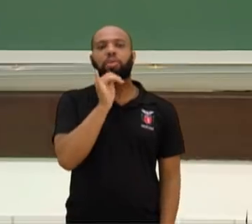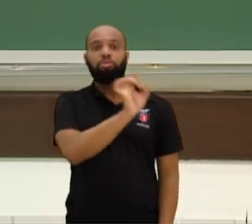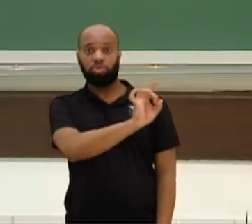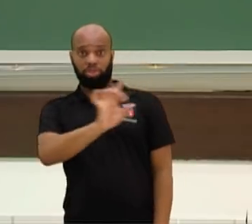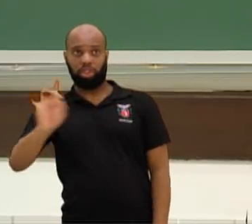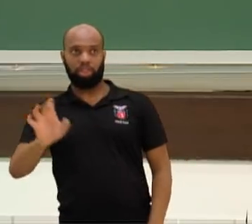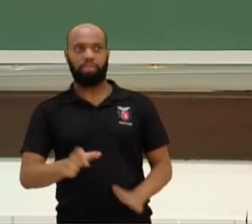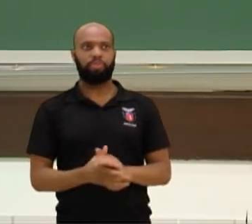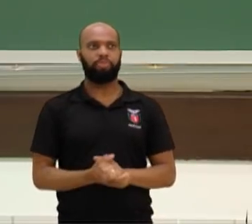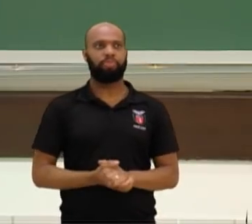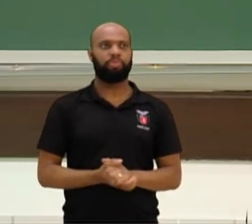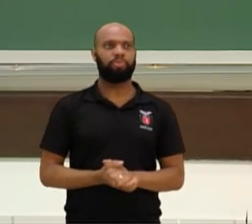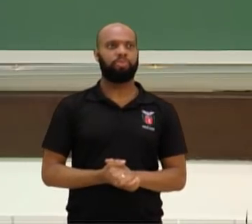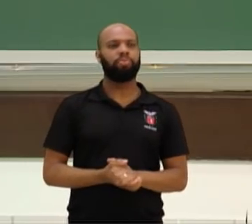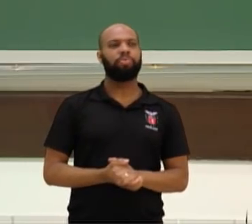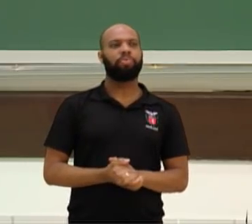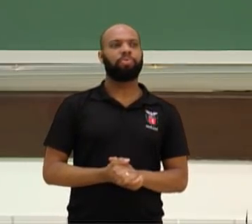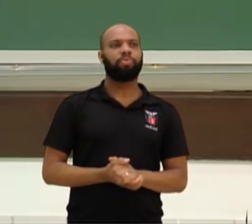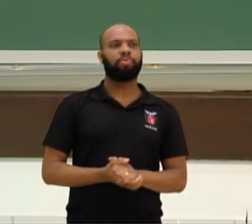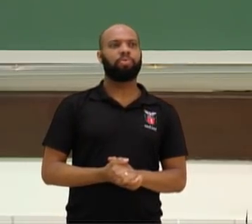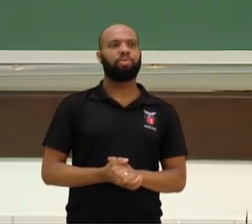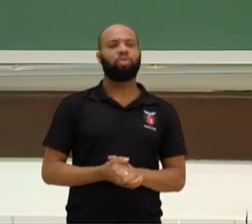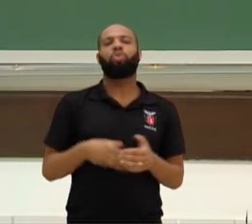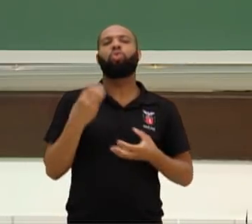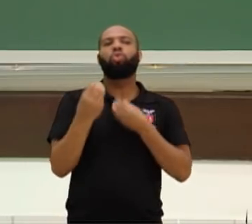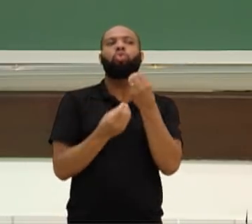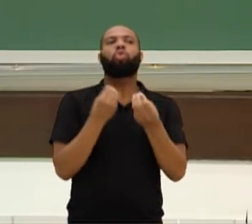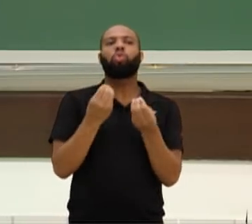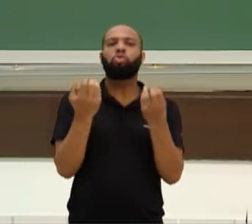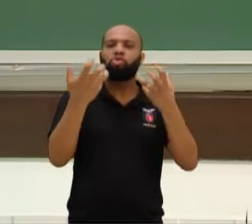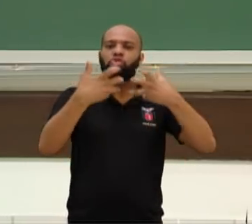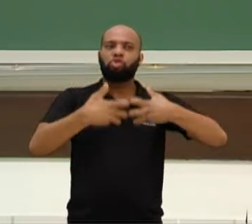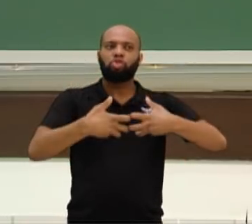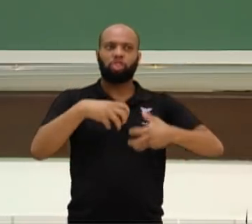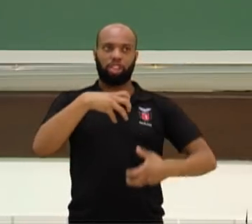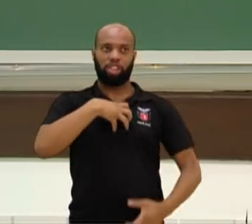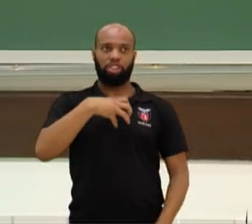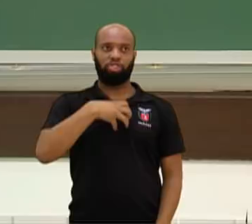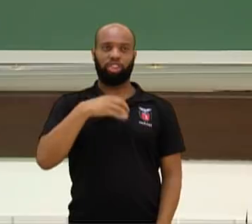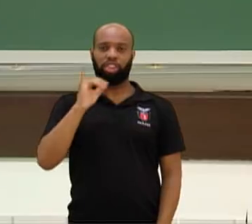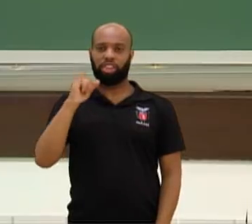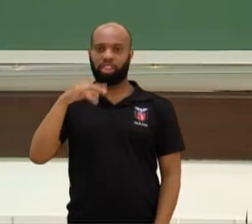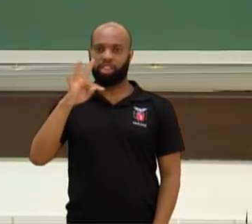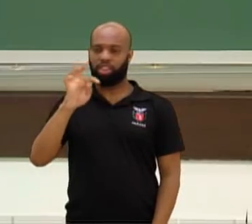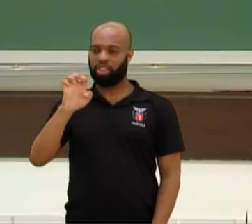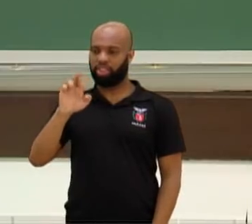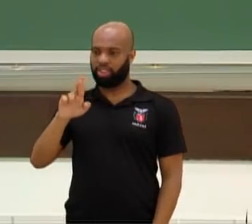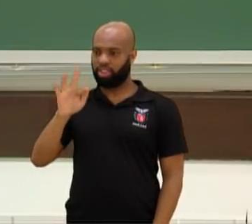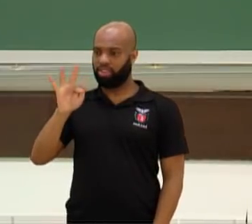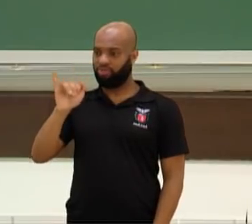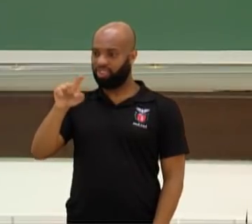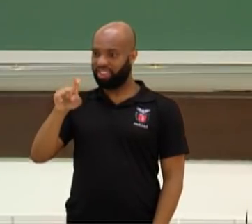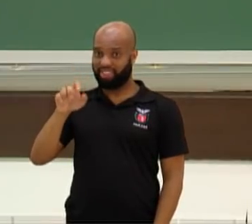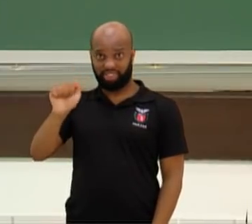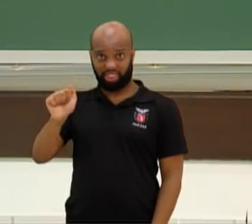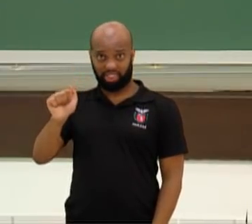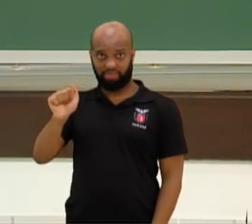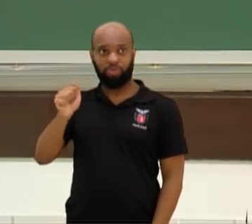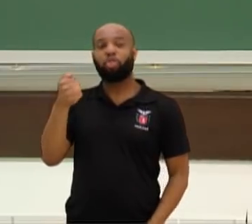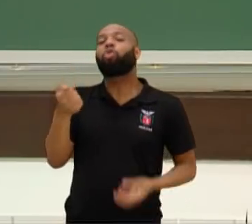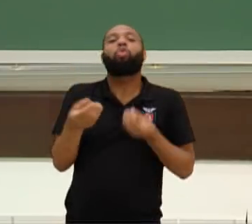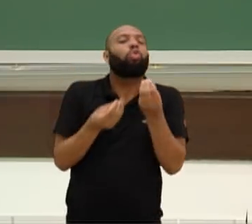cada. Bom, como que funciona uma alavanca interfixa? A alavanca